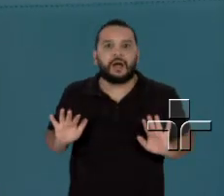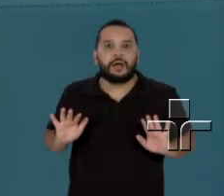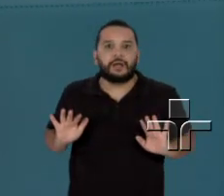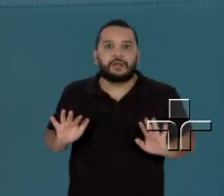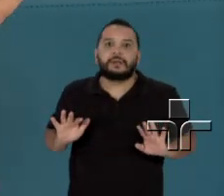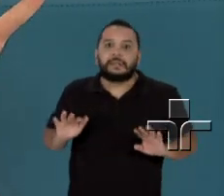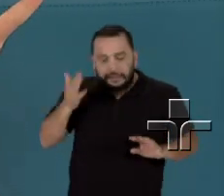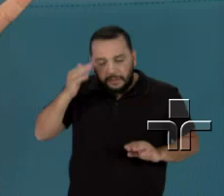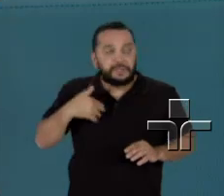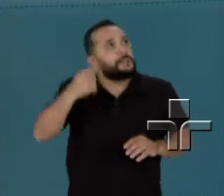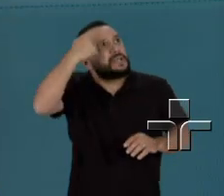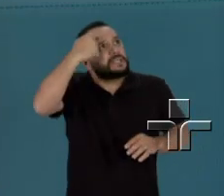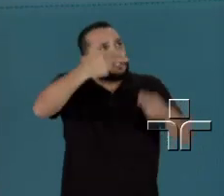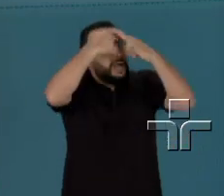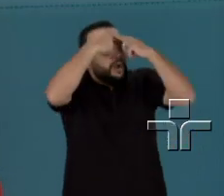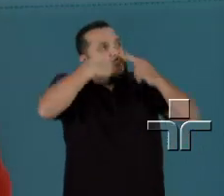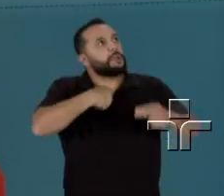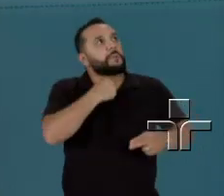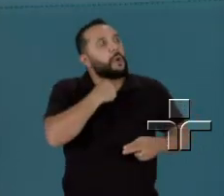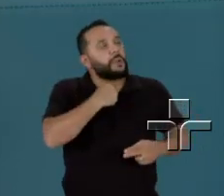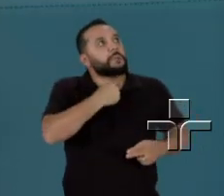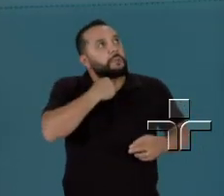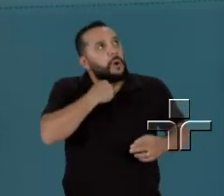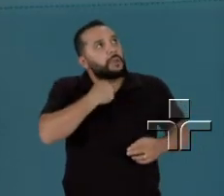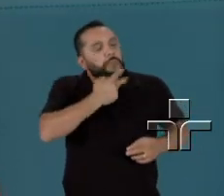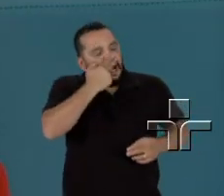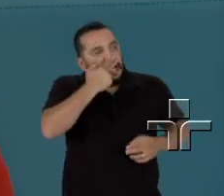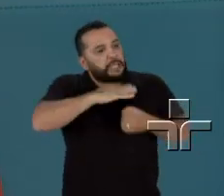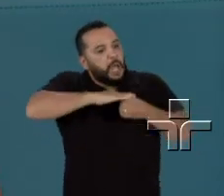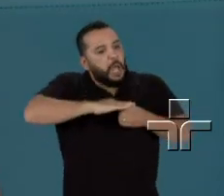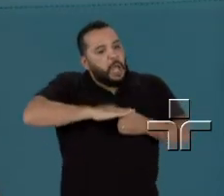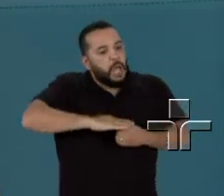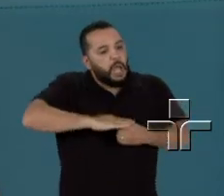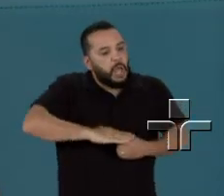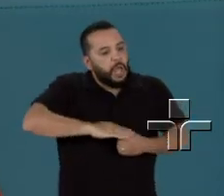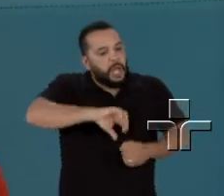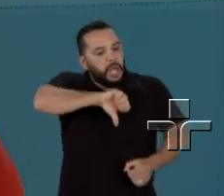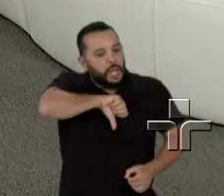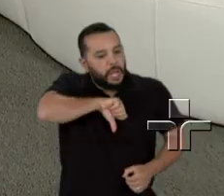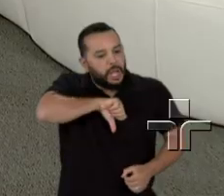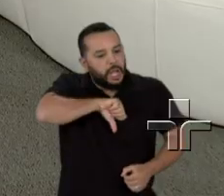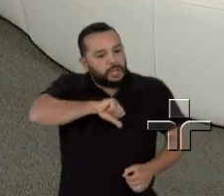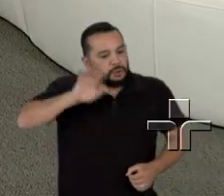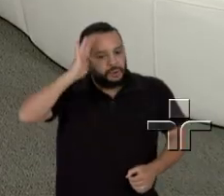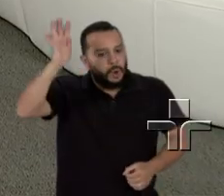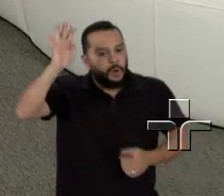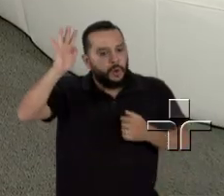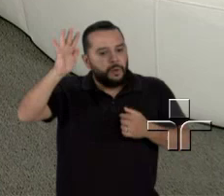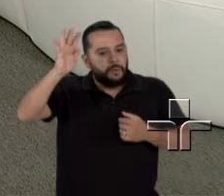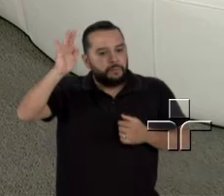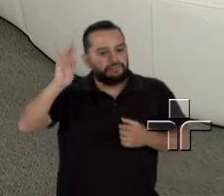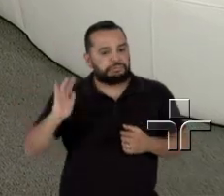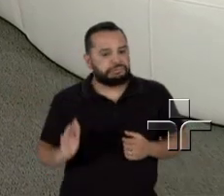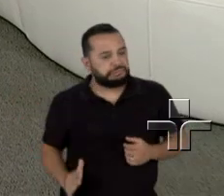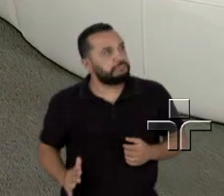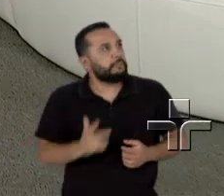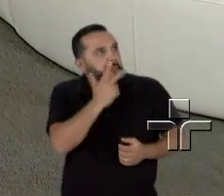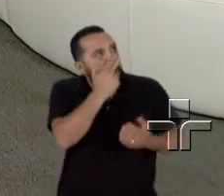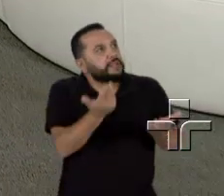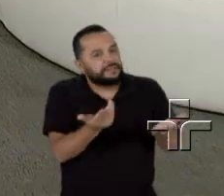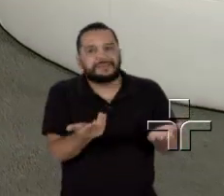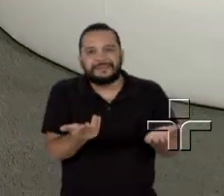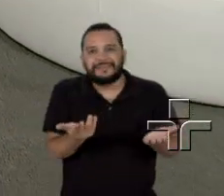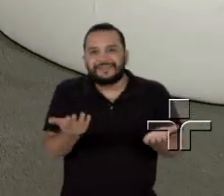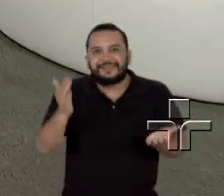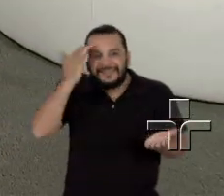isso não é pra mim eu não posso né e ela meio que corta os sonhos é aquilo mesmo que delimita ali para a criança você